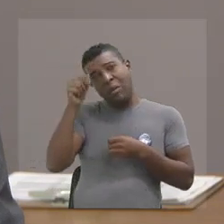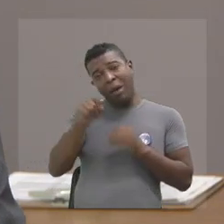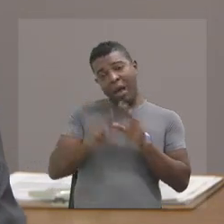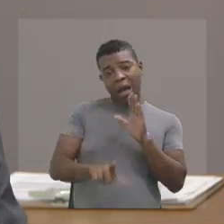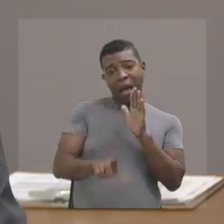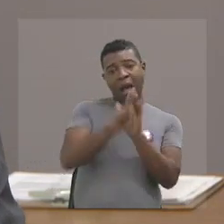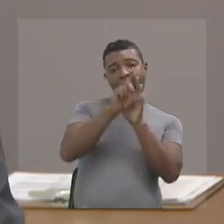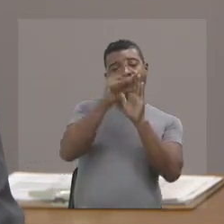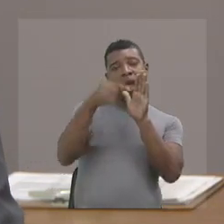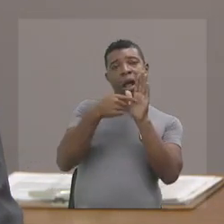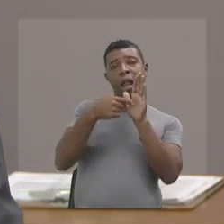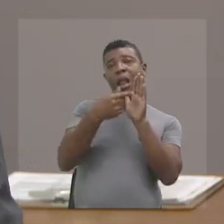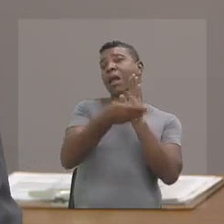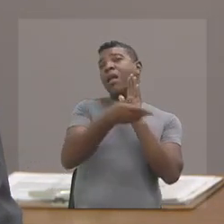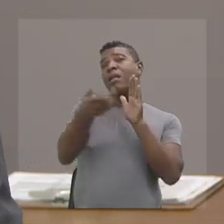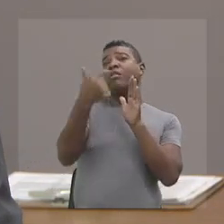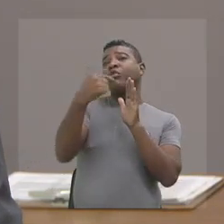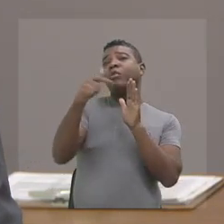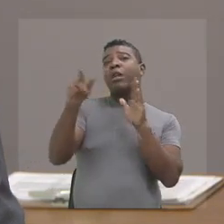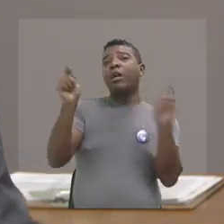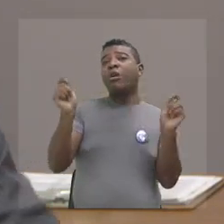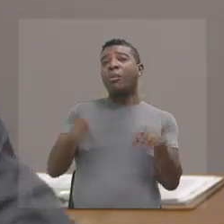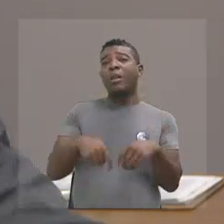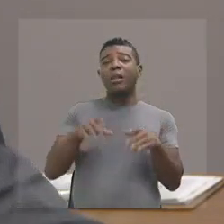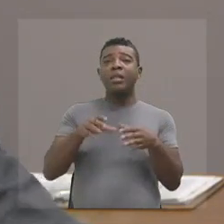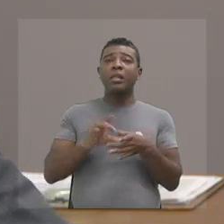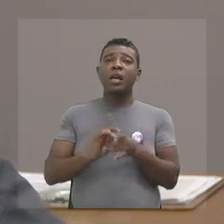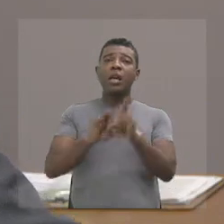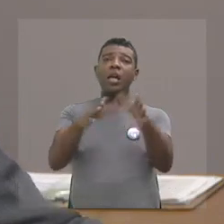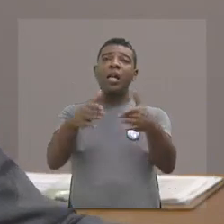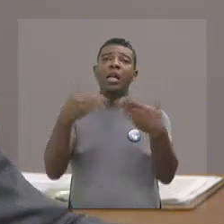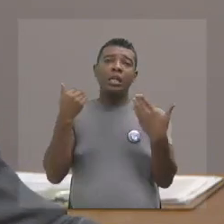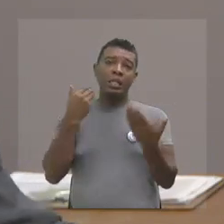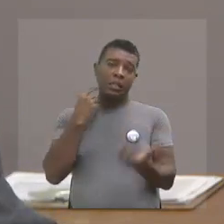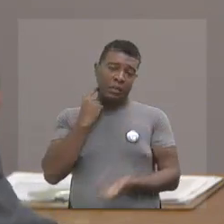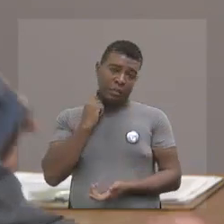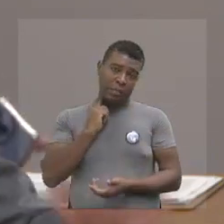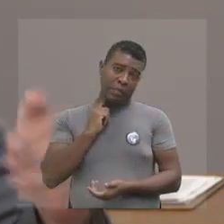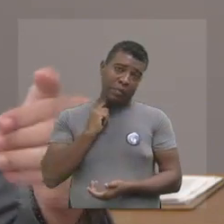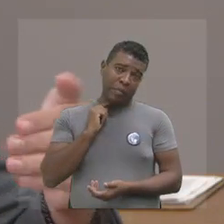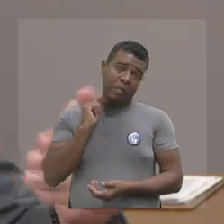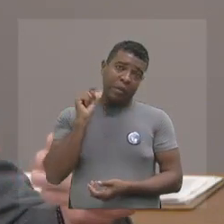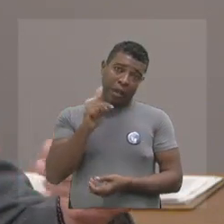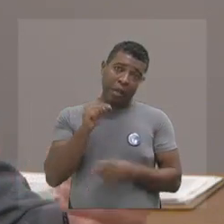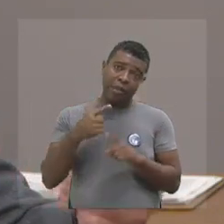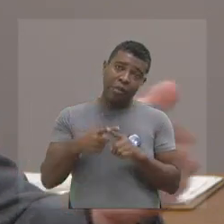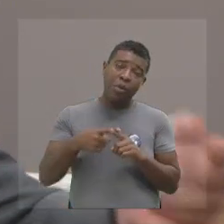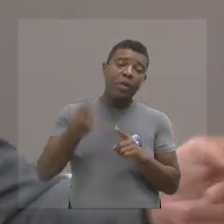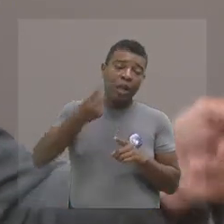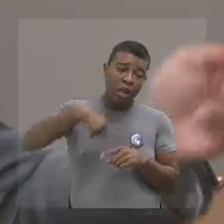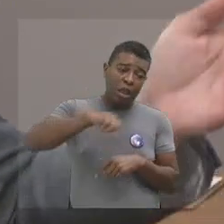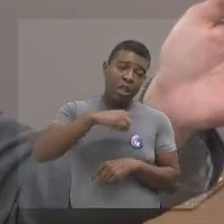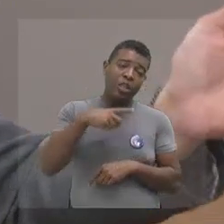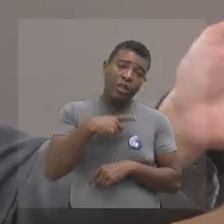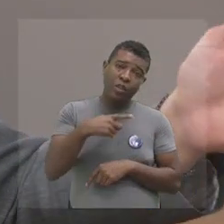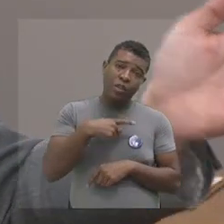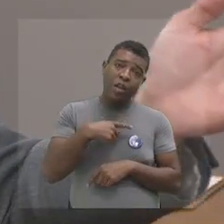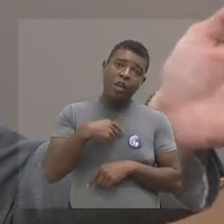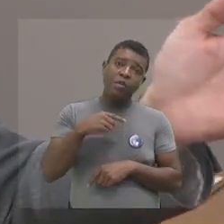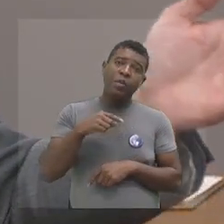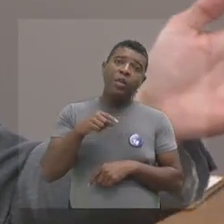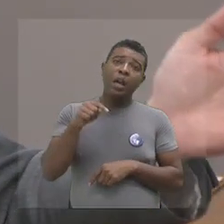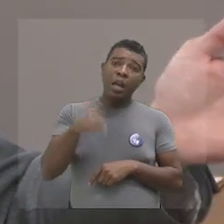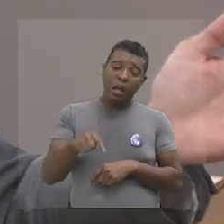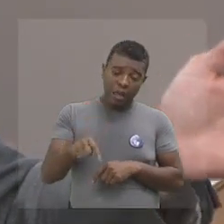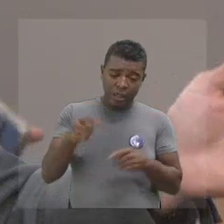competência para licenciar isso porque nós tivemos E aí eu já deixo aqui uma solicitação foi aprovado nessa